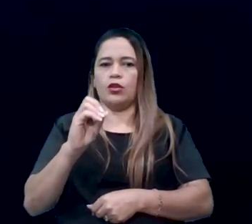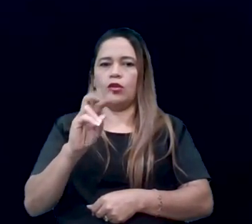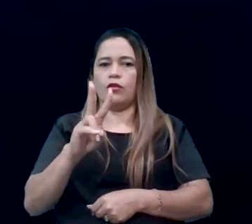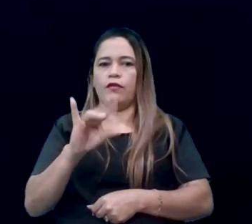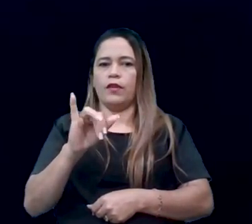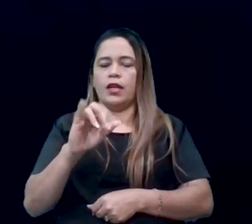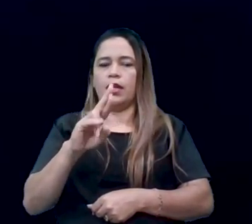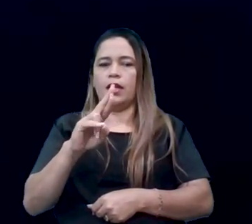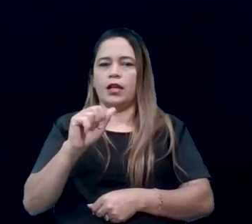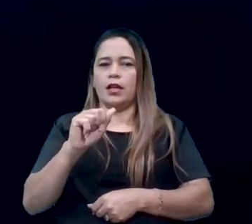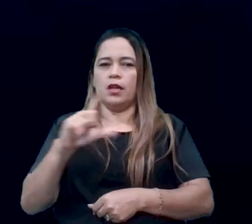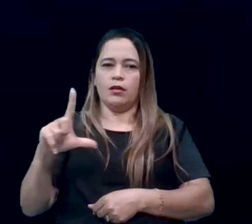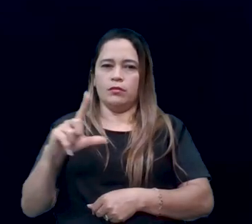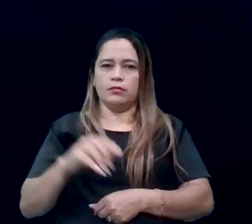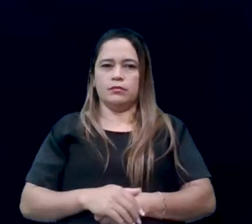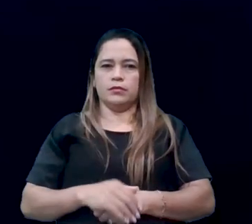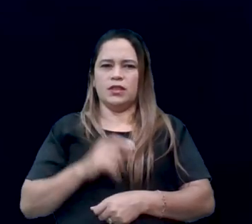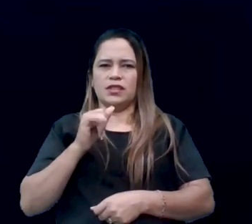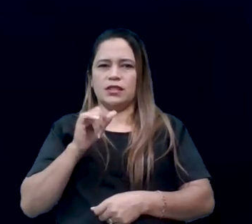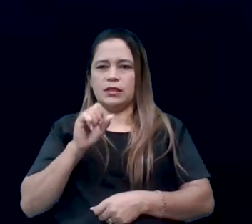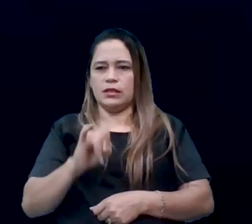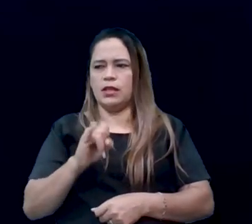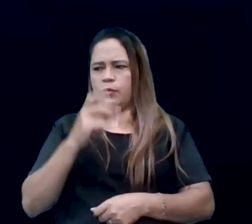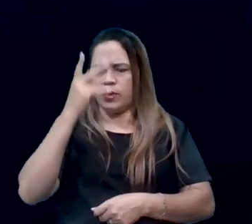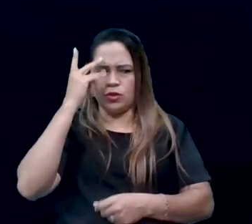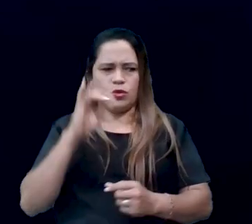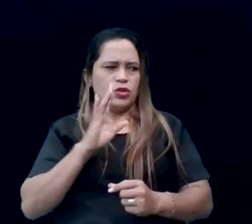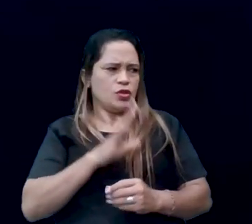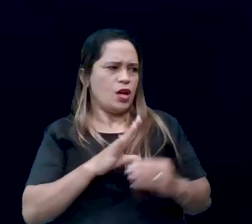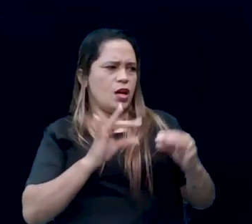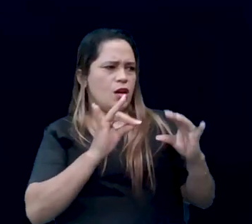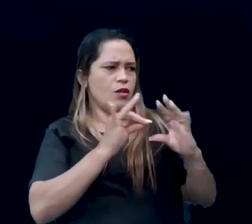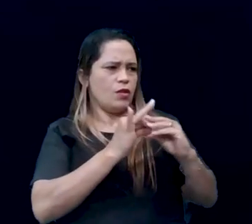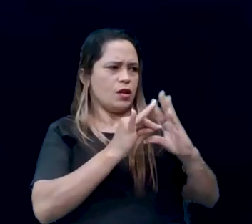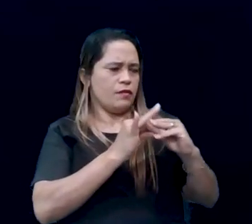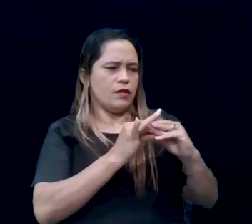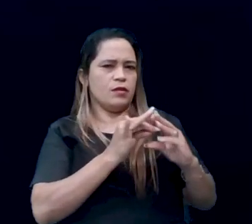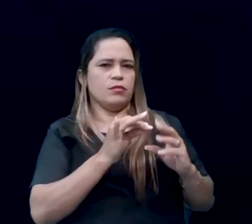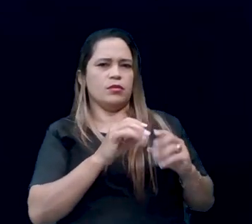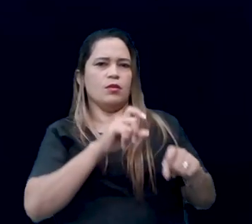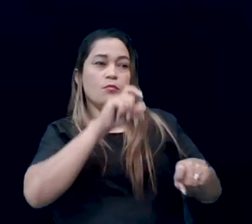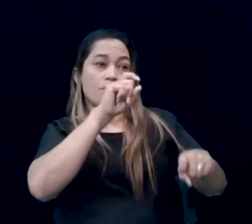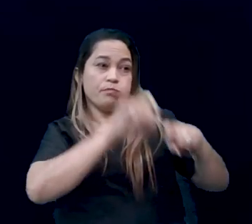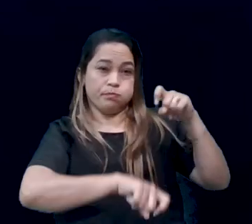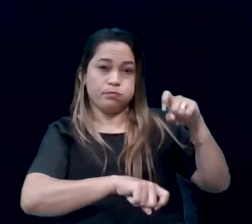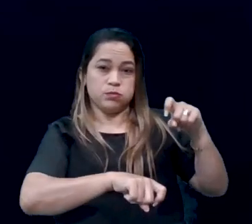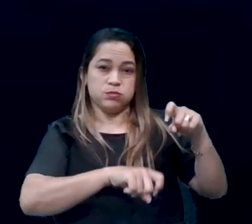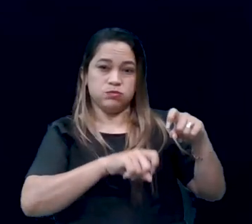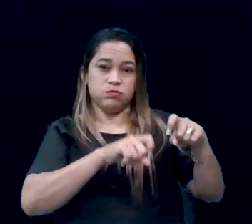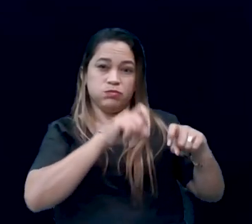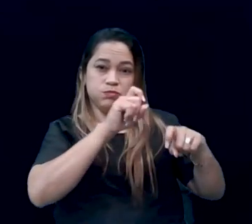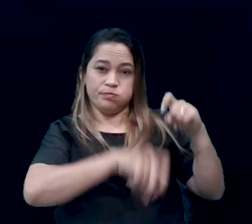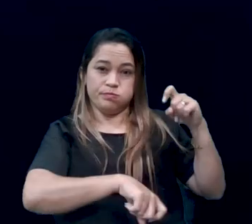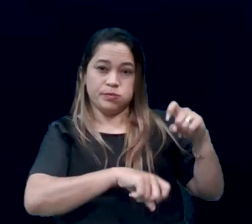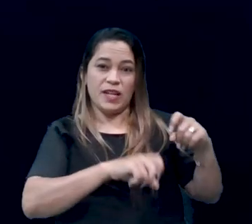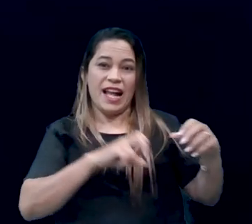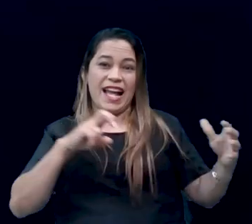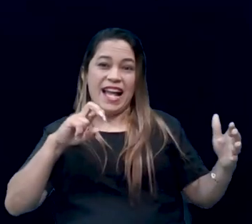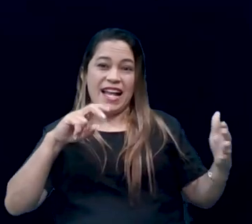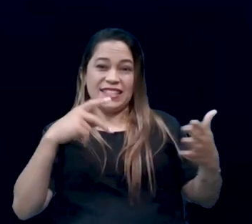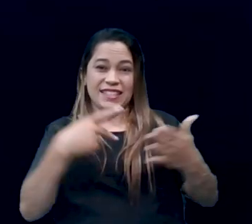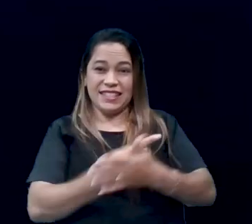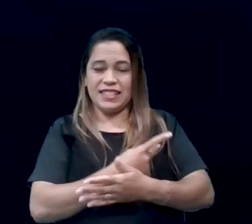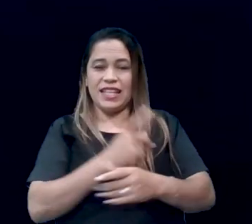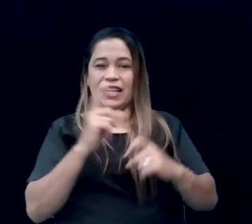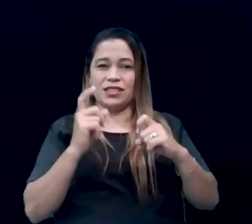gente usa caso a pessoa tenha tido um contato instantâneo com HIV. Em casos de estupro, em casos de acidente